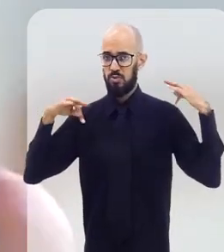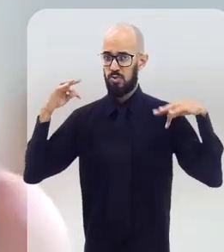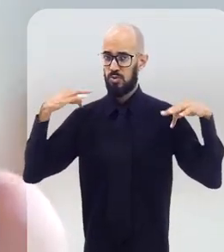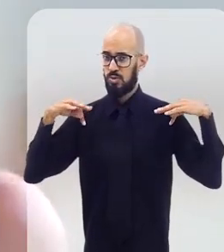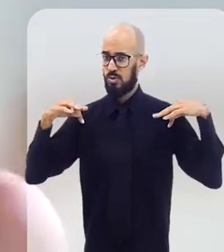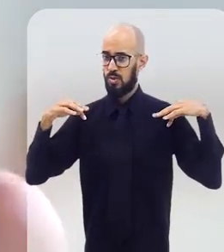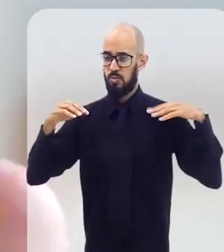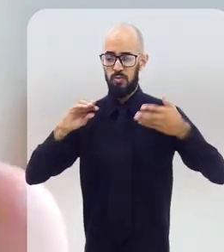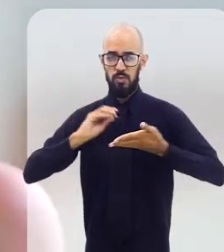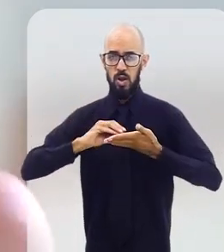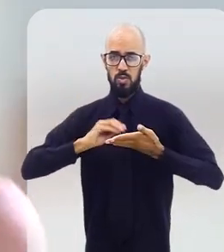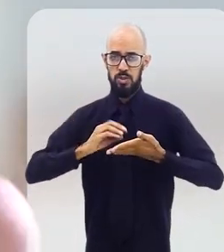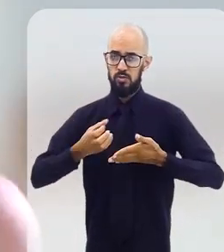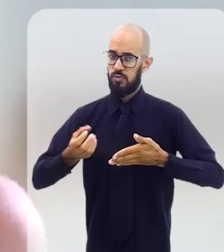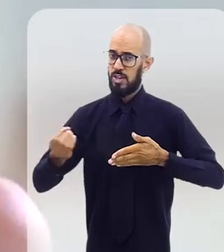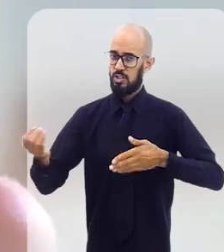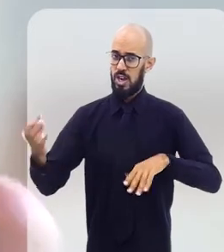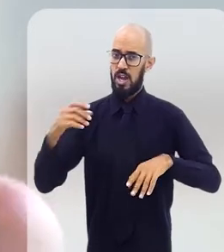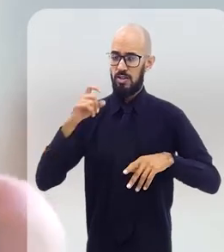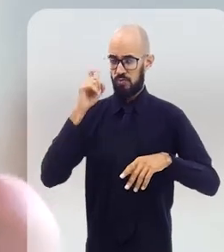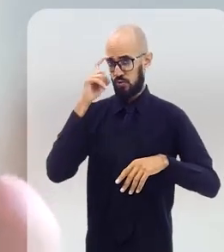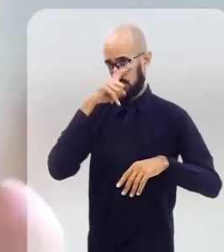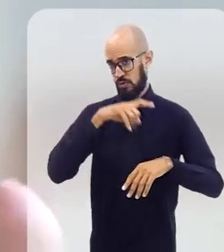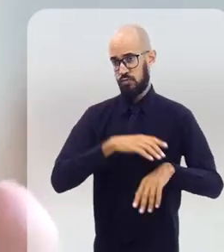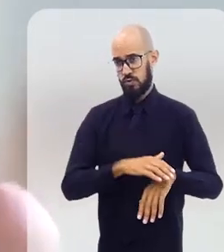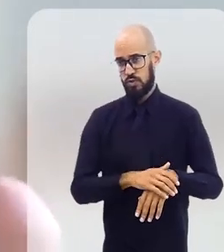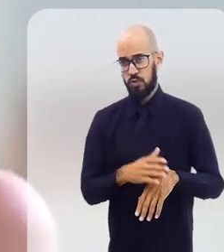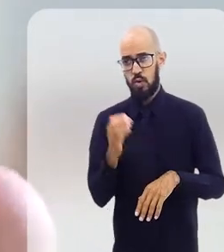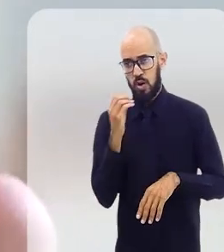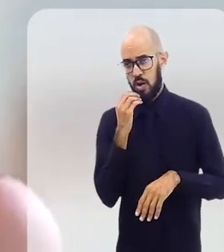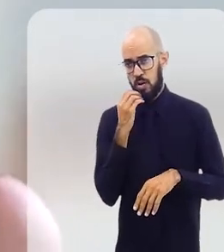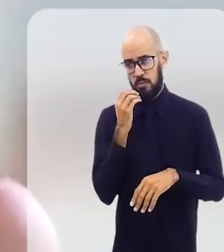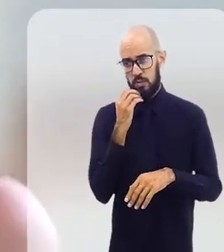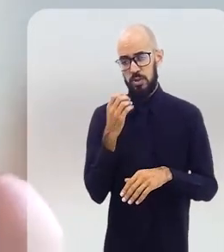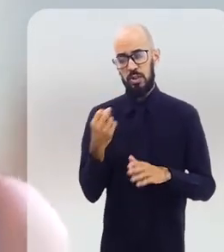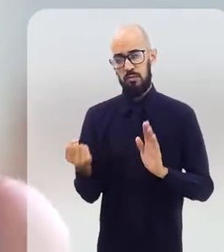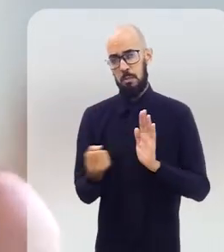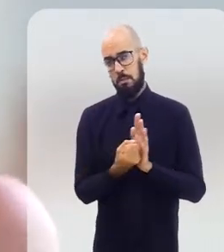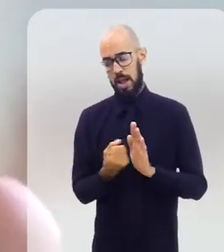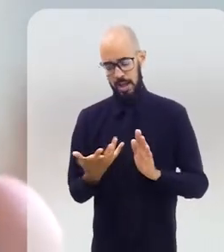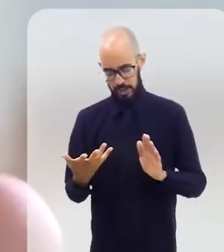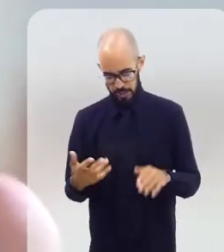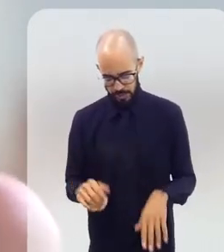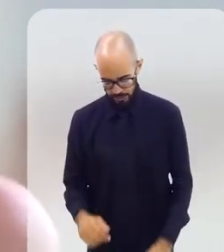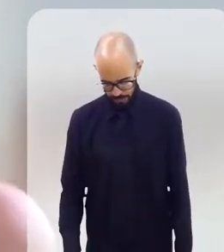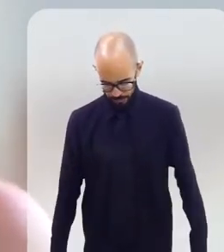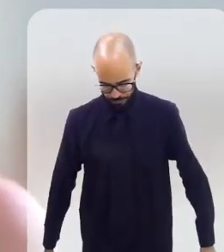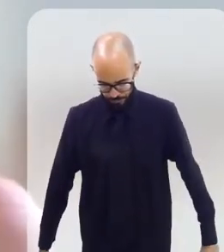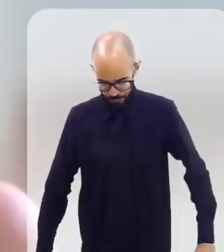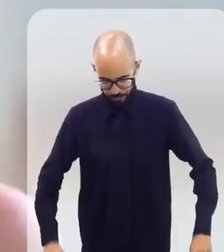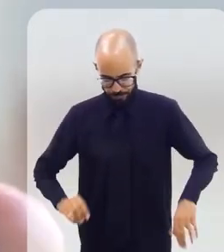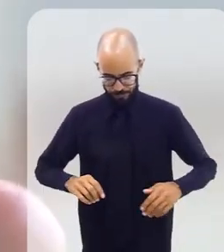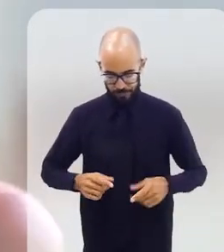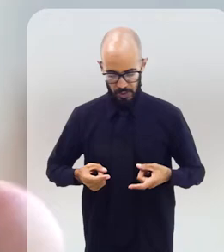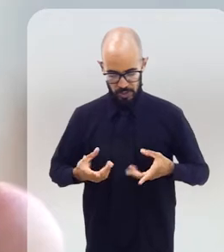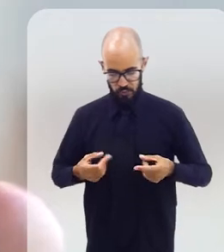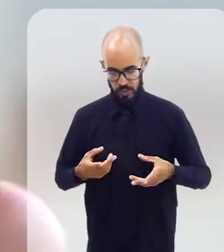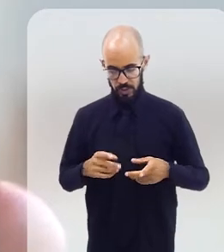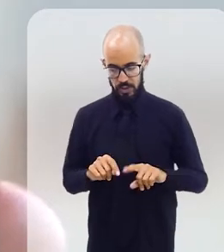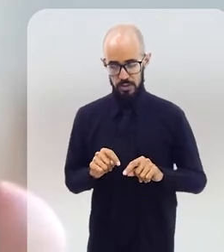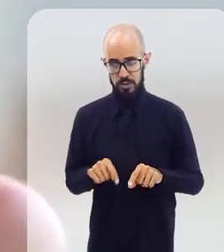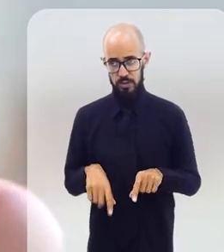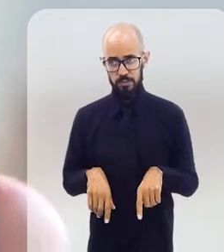as pessoas não viajavam mais, as pessoas estavam dentro de casa, e isso, obviamente, impactou em fabricação, em